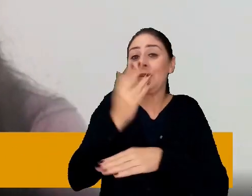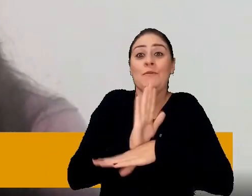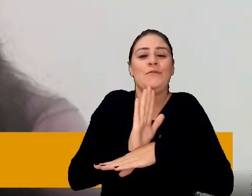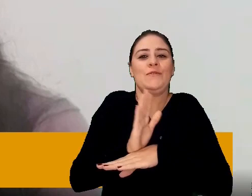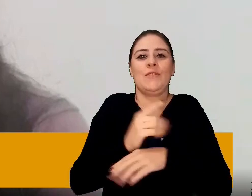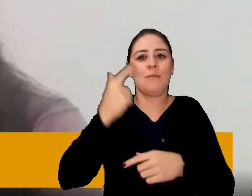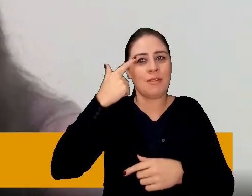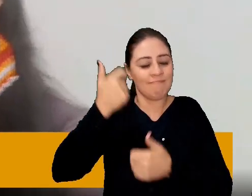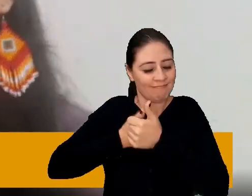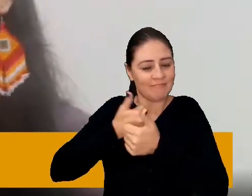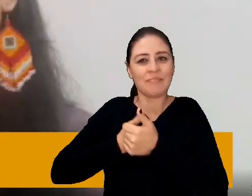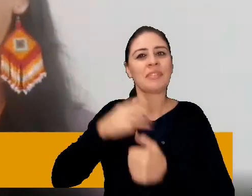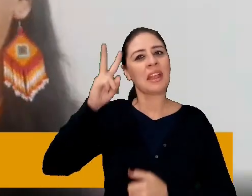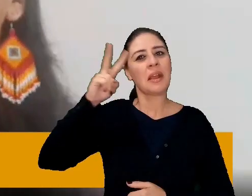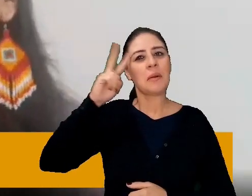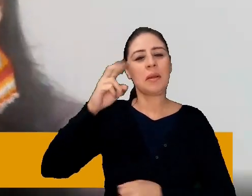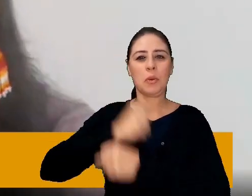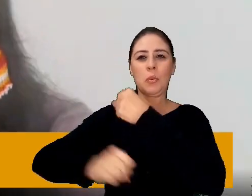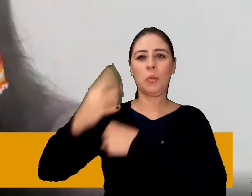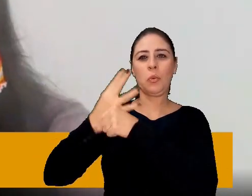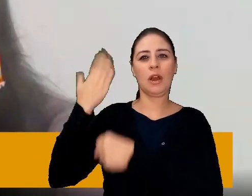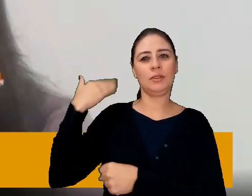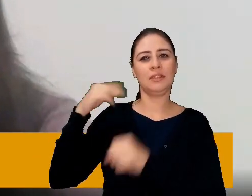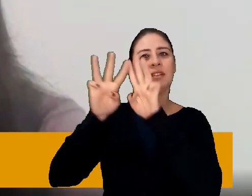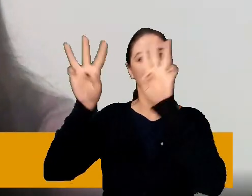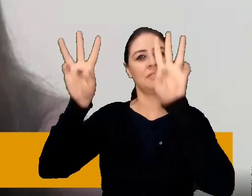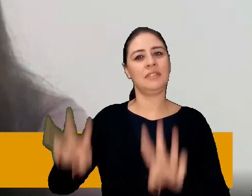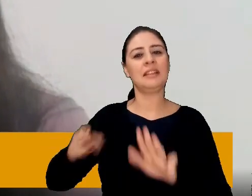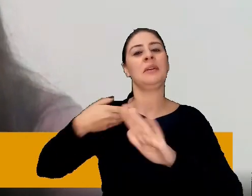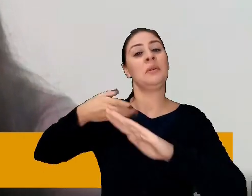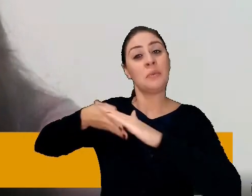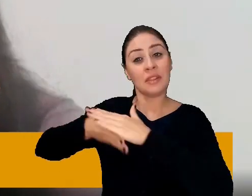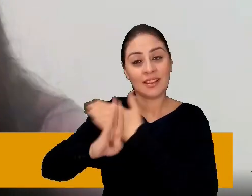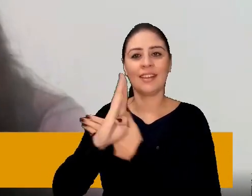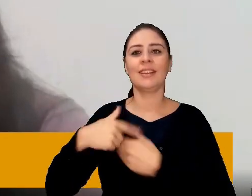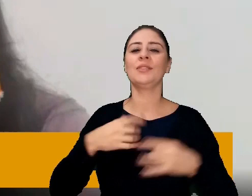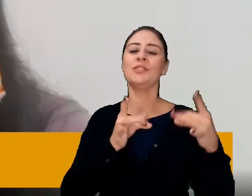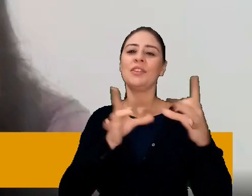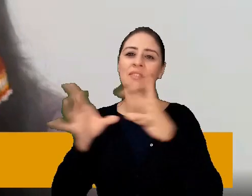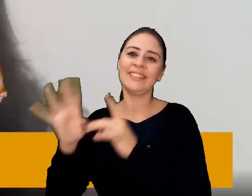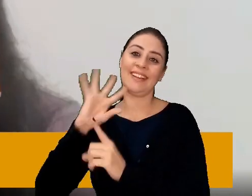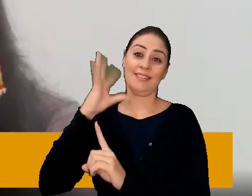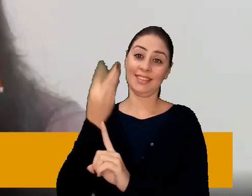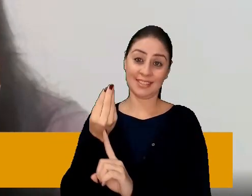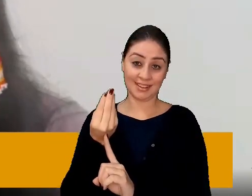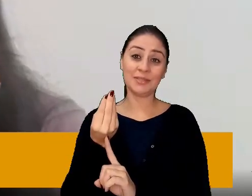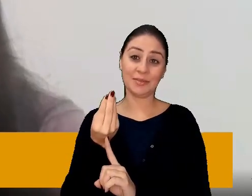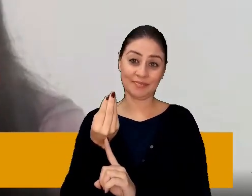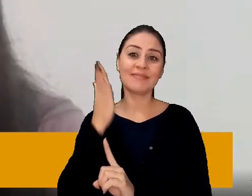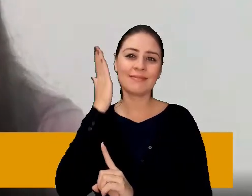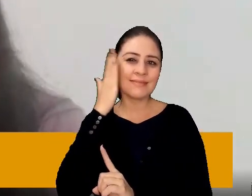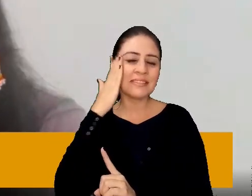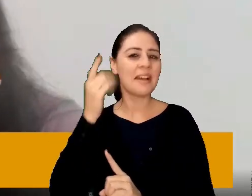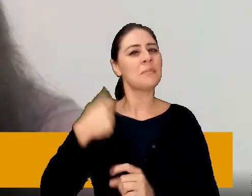menos uns 4 anos naquele saguão do prédio histórico, e lá eu tinha ido vender artesanato, sabe? E daí,